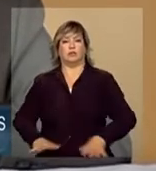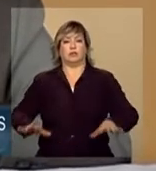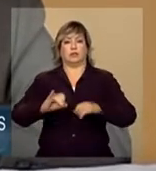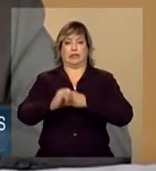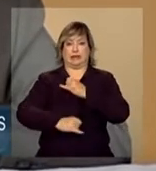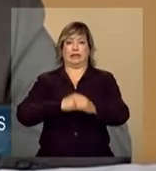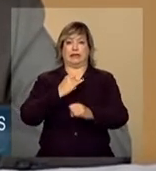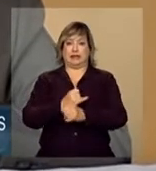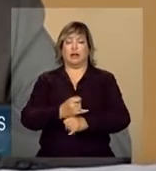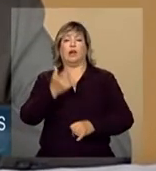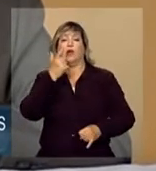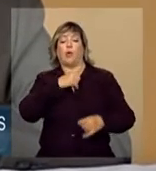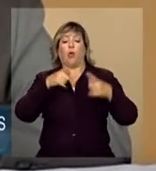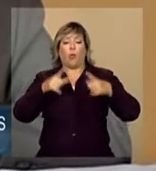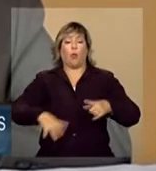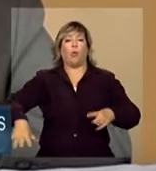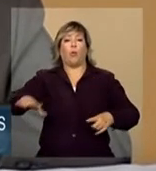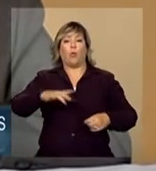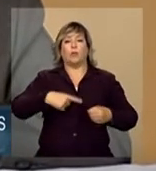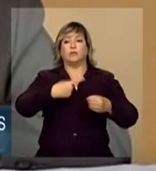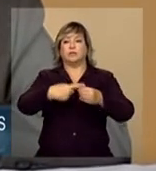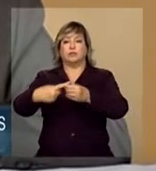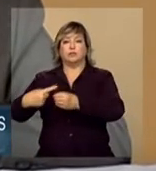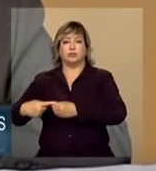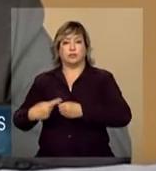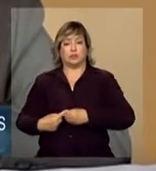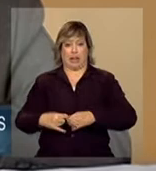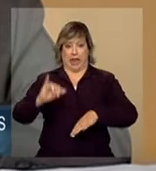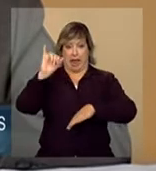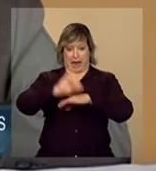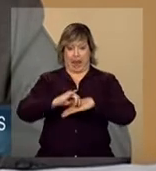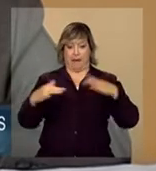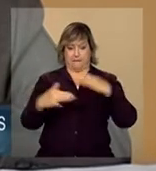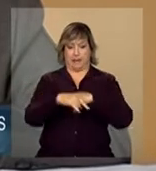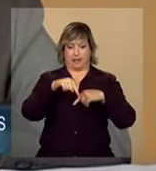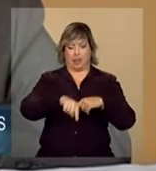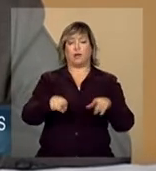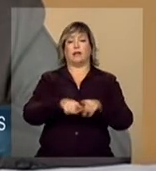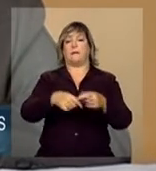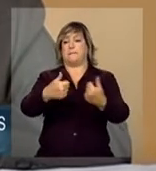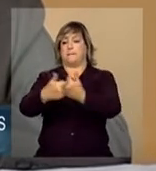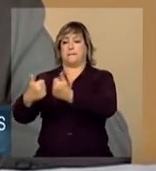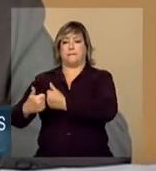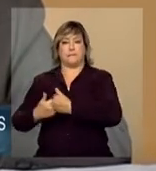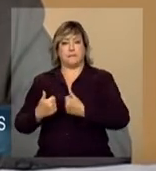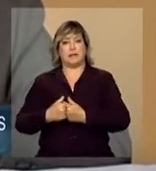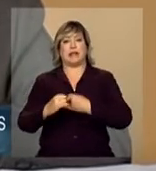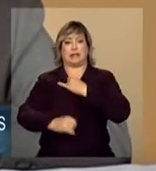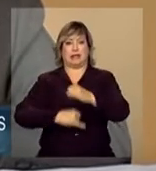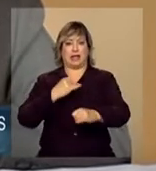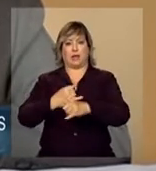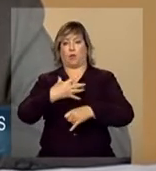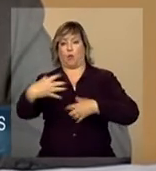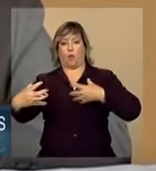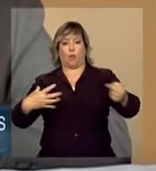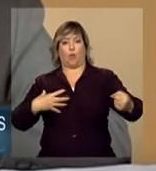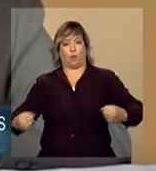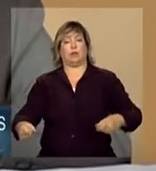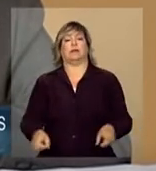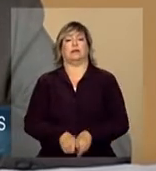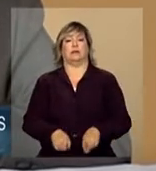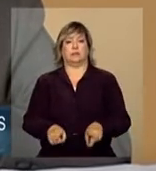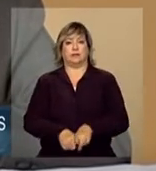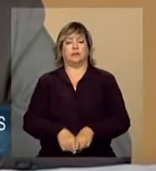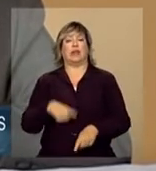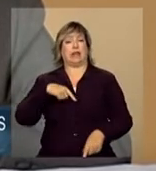internet às áreas periféricas das grandes capitais. Nós já temos um projeto aqui no Rio de Janeiro, já temos um projeto de desenvolvimento em